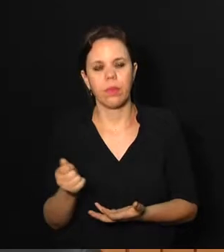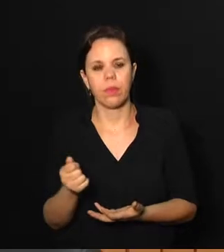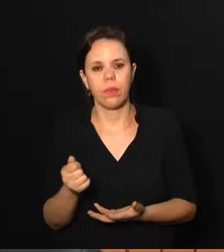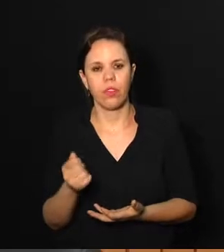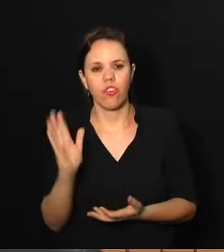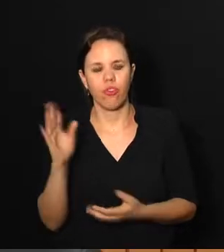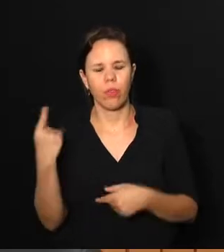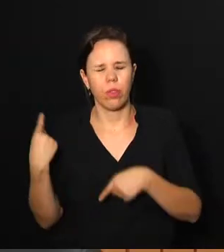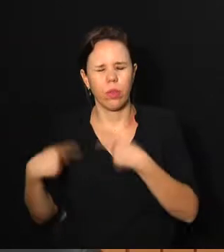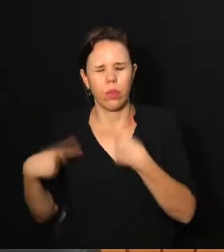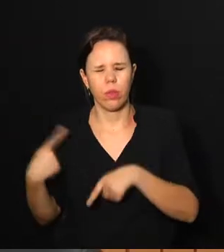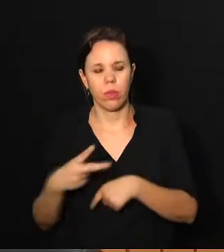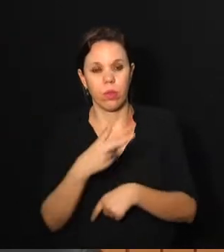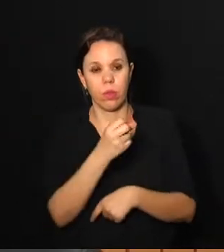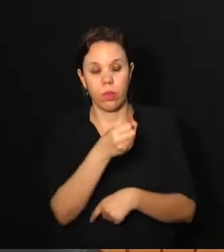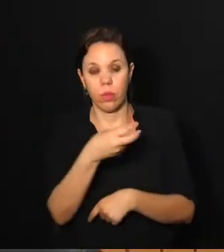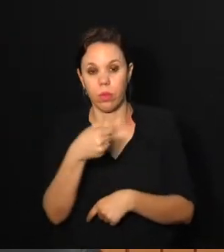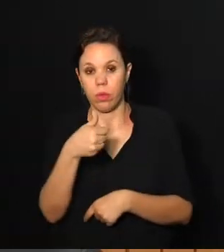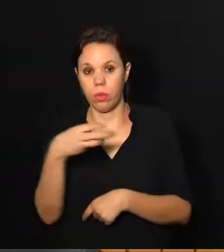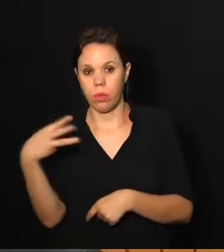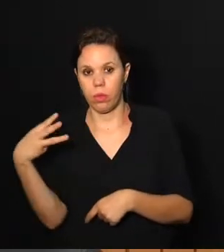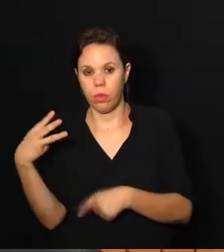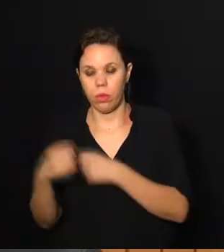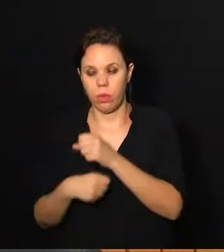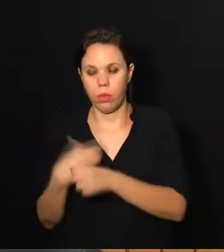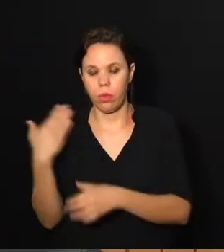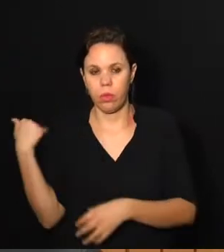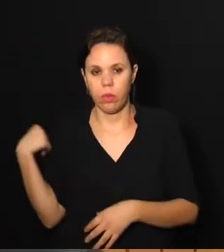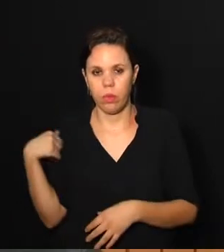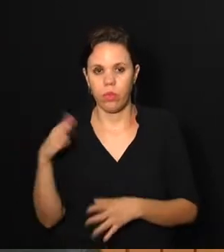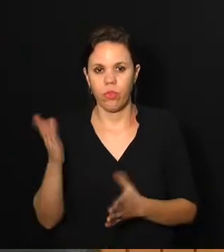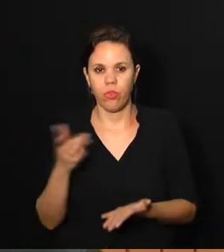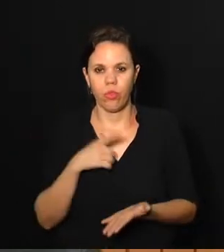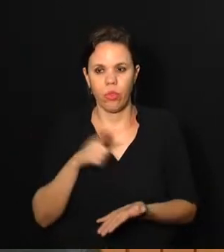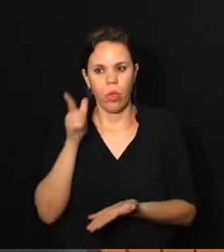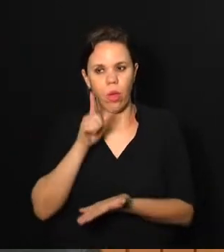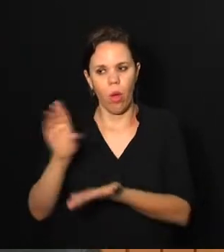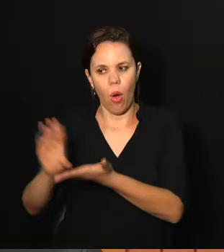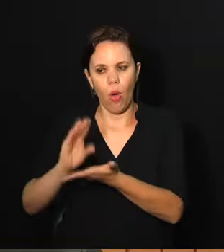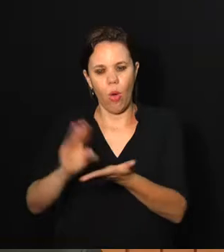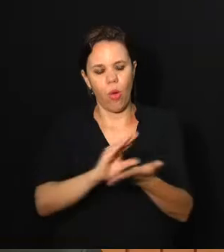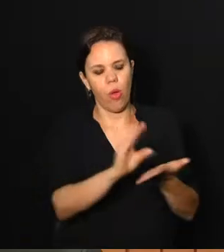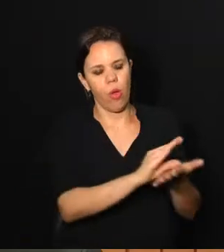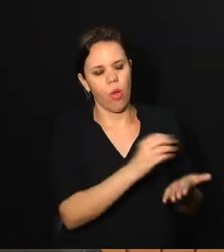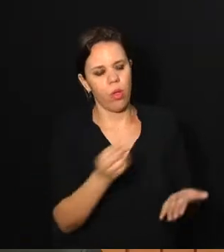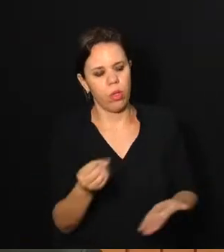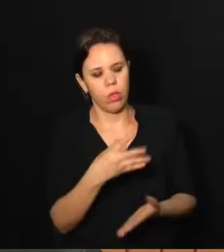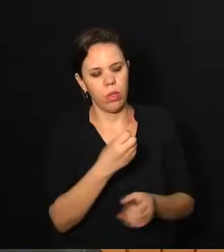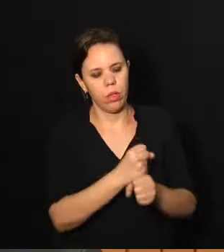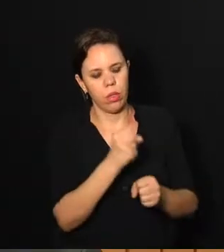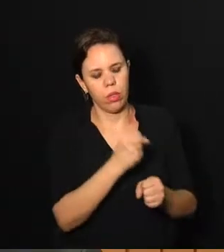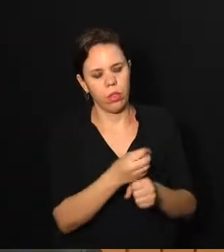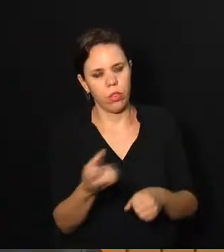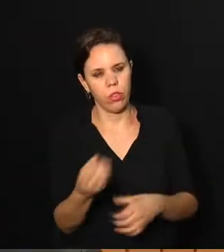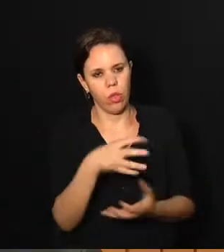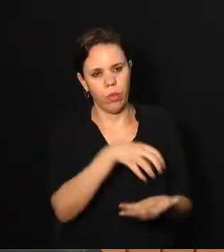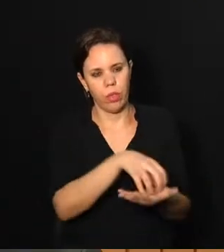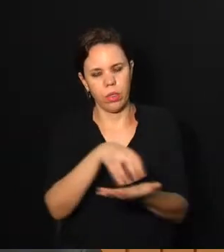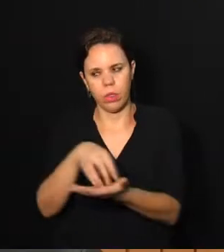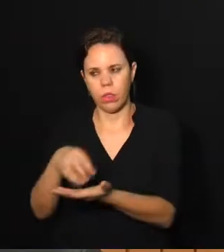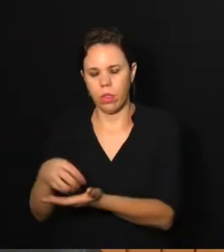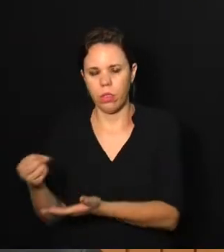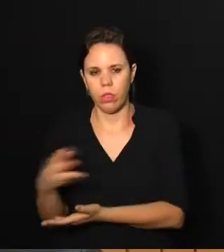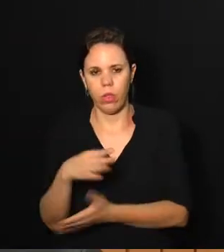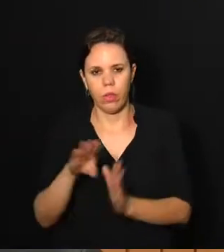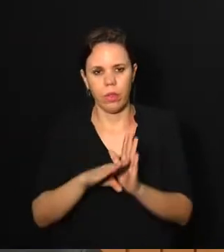debate desde 2013, e que aí a gente precisa captar mais recursos para criar novos centros-dia. É aí que eu acho que o programa pode